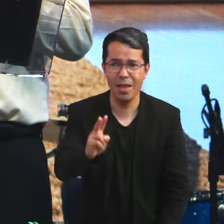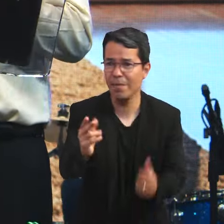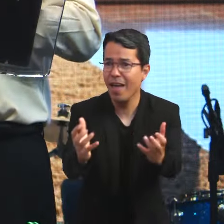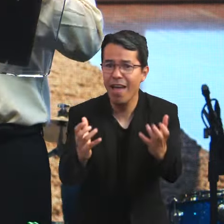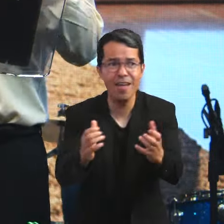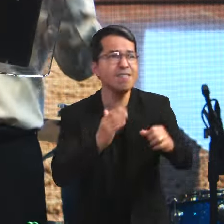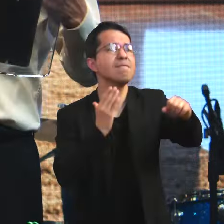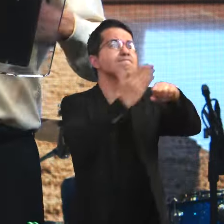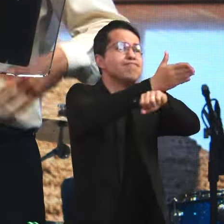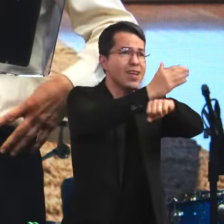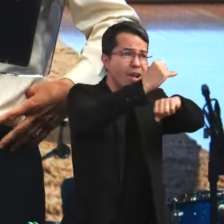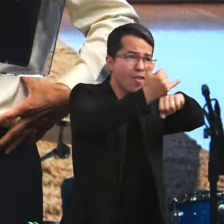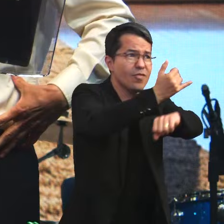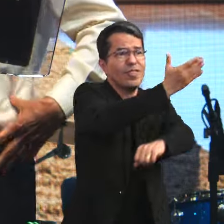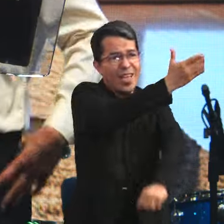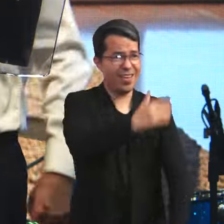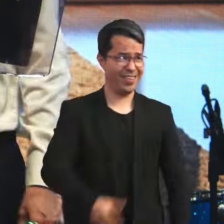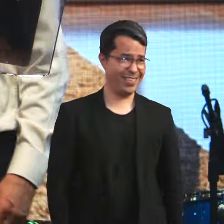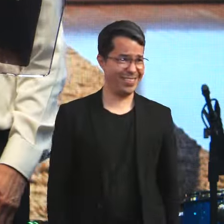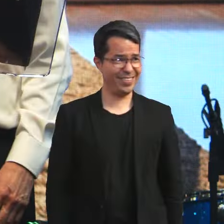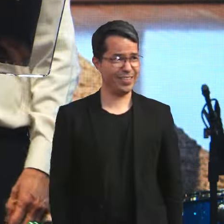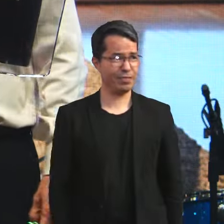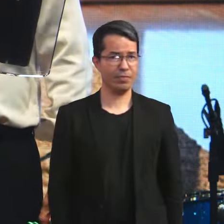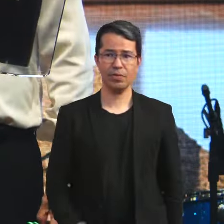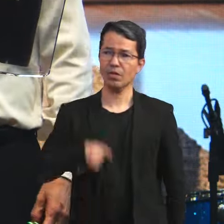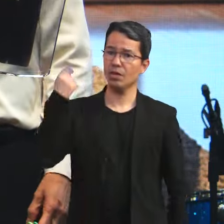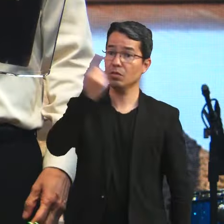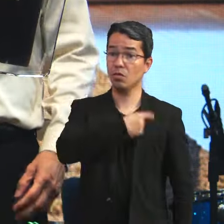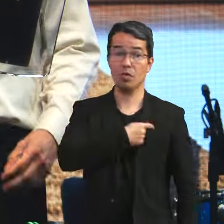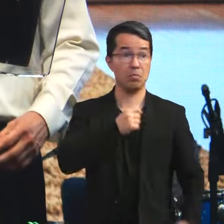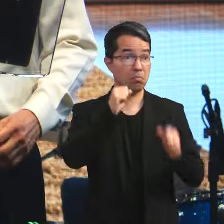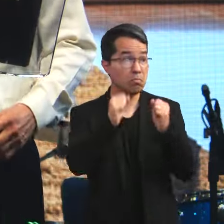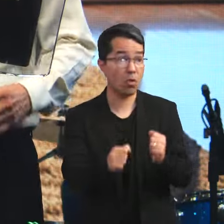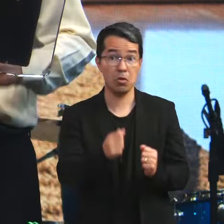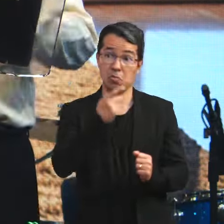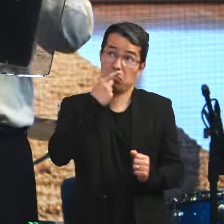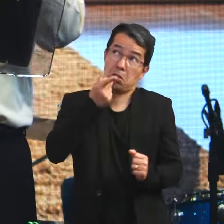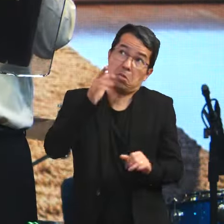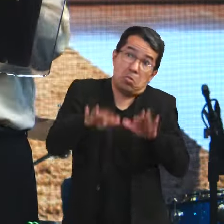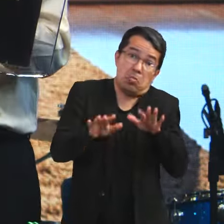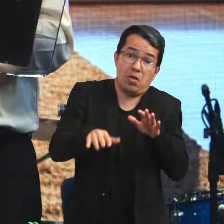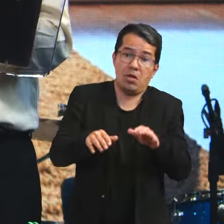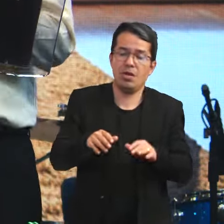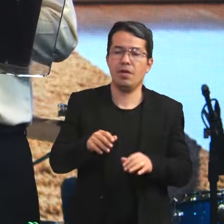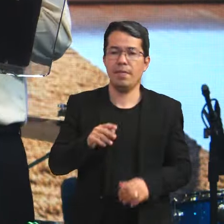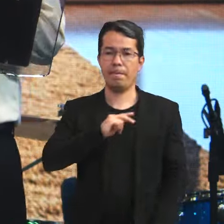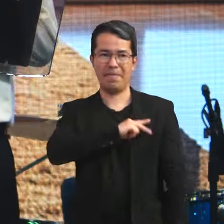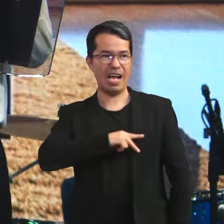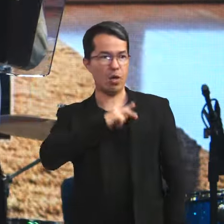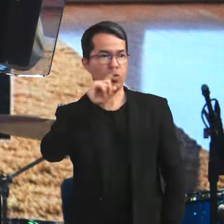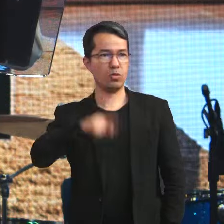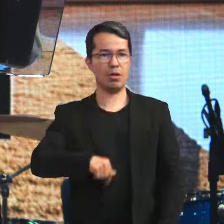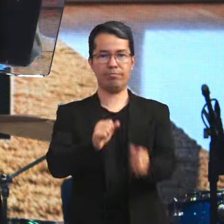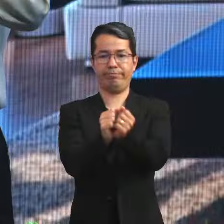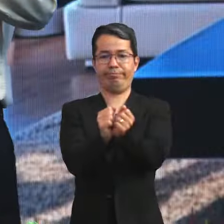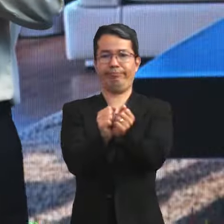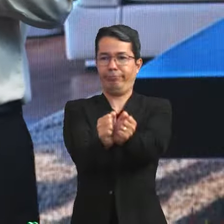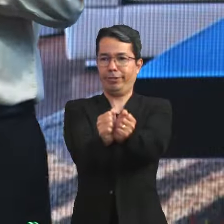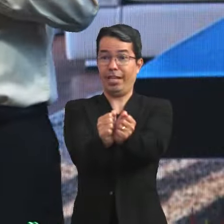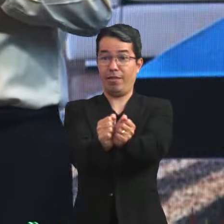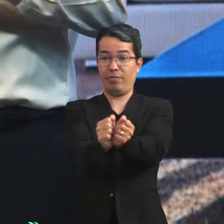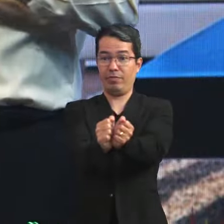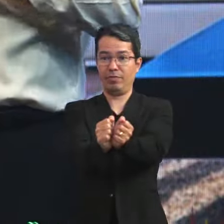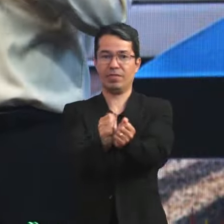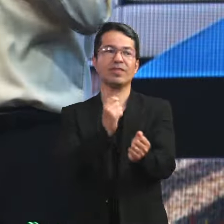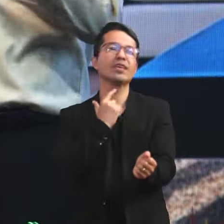podamos diz que ele não era um hom livre Poderíamos dizer que ele não era um homem livre passão por perdidos a paixão que ele